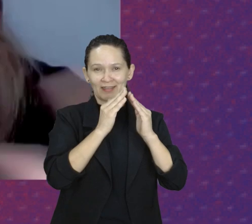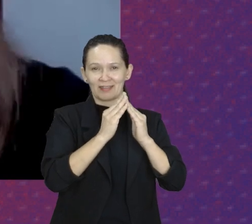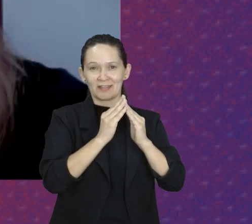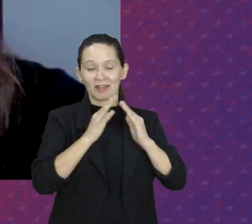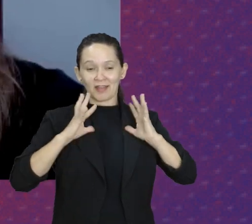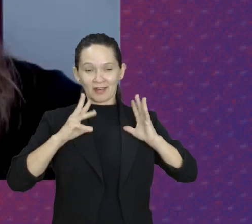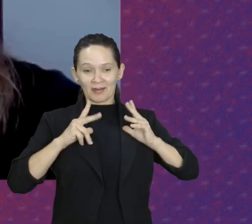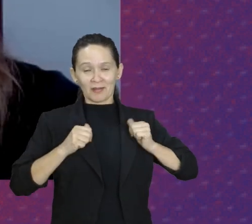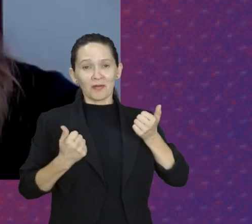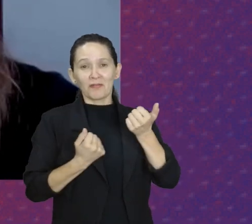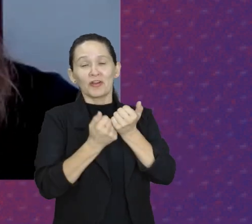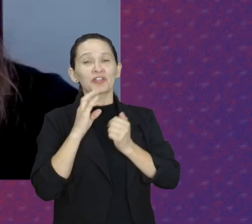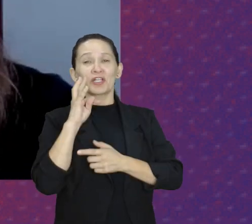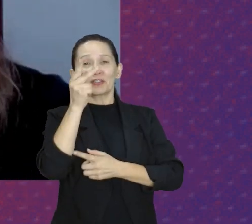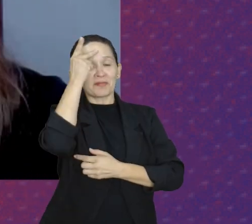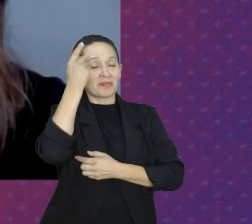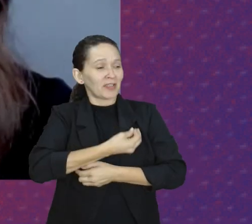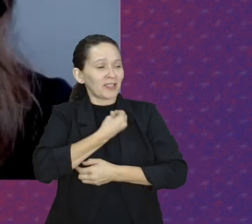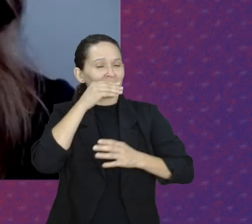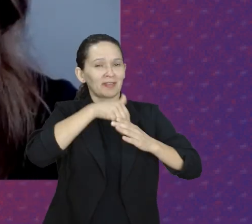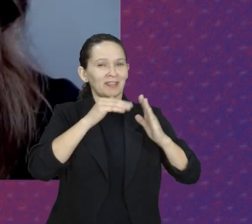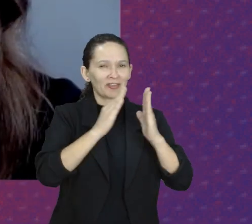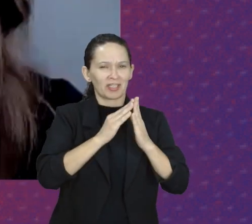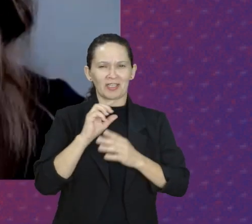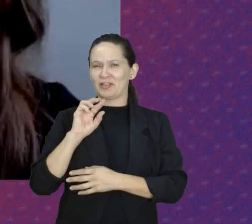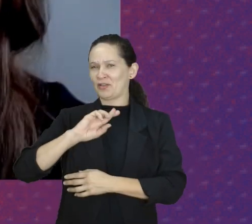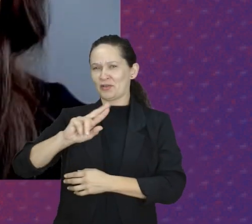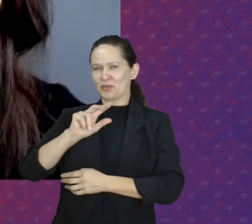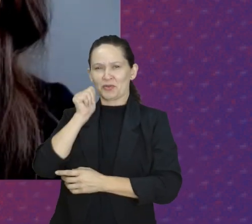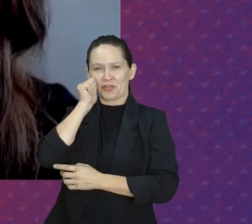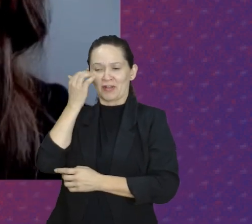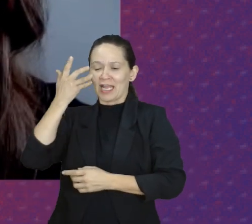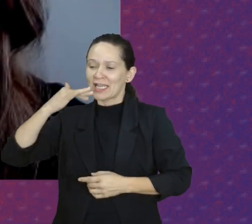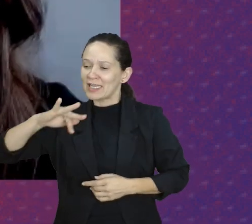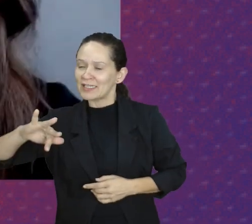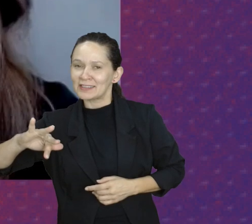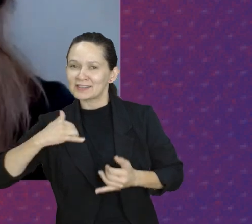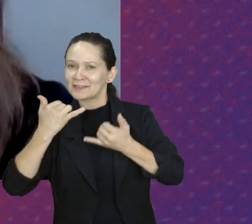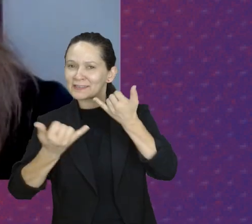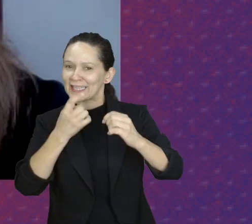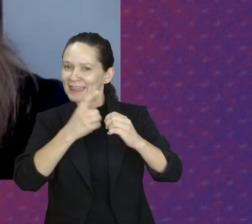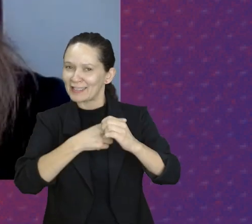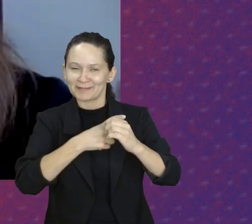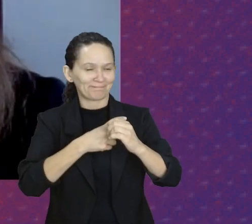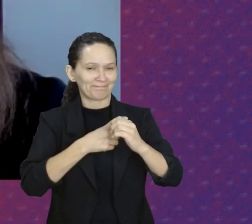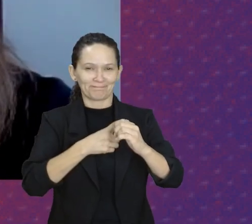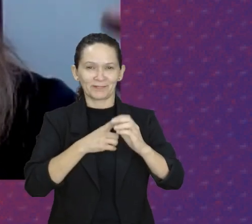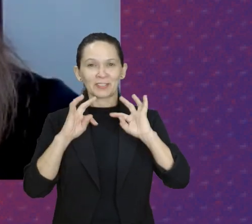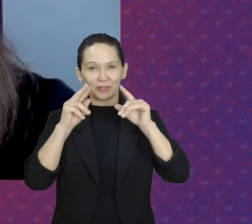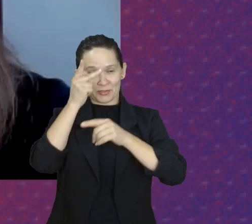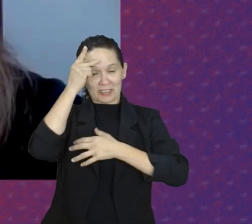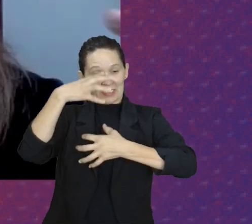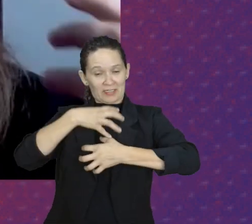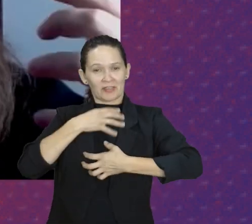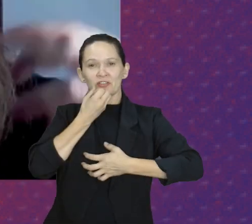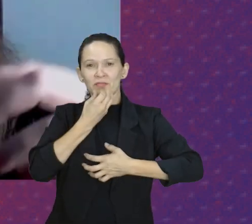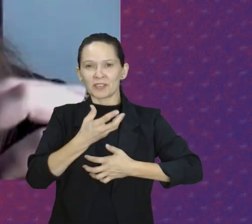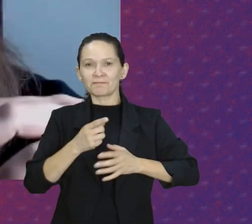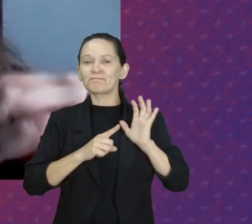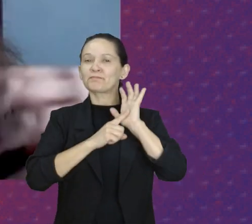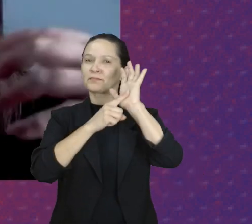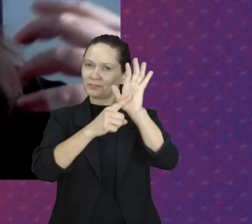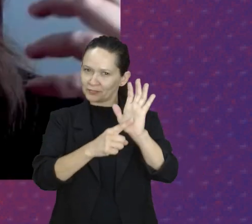beneficiar todas as pessoas que vivem na casa, não só aquela criança dependente, né? Então a gente traz essa noção